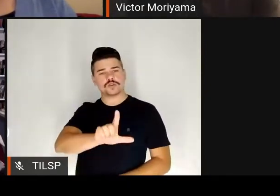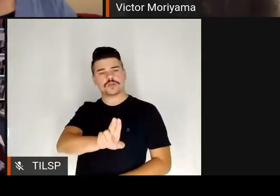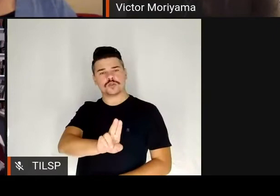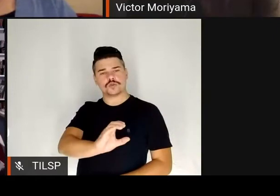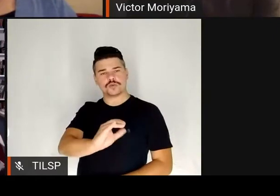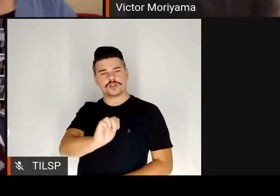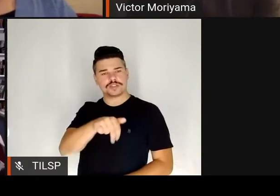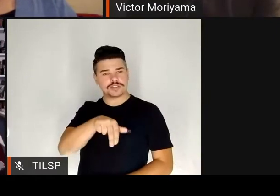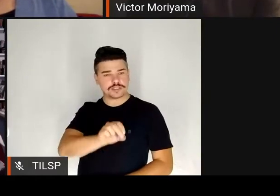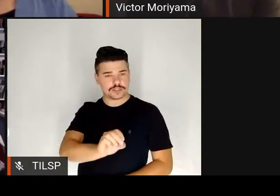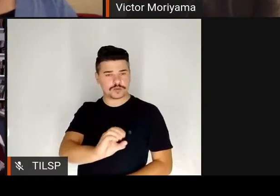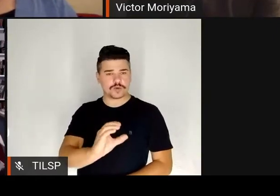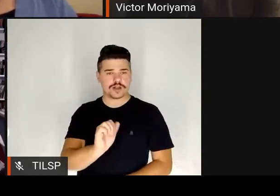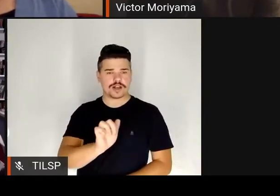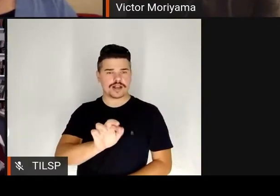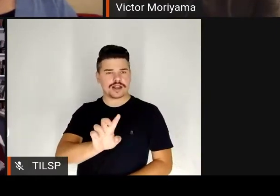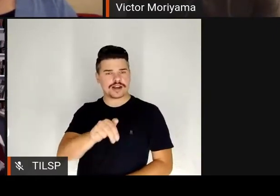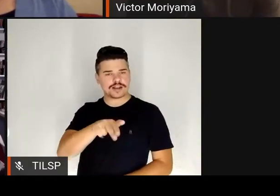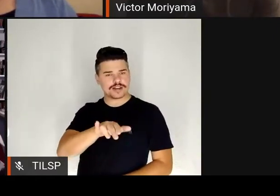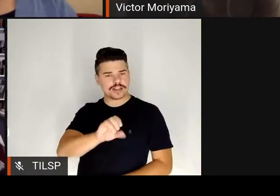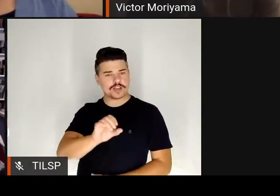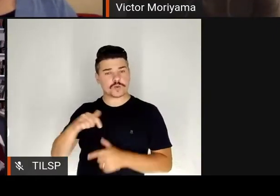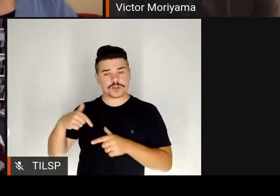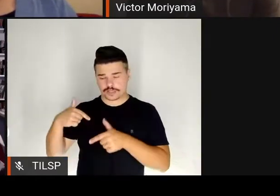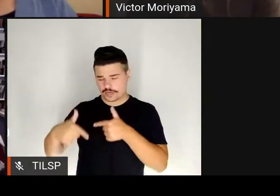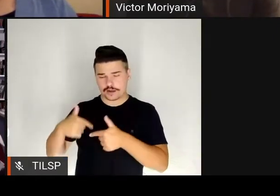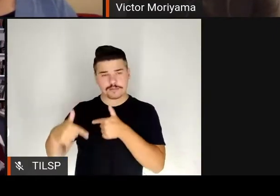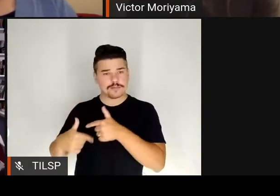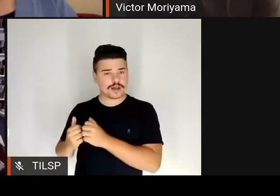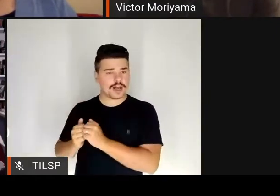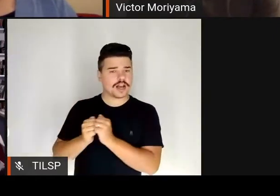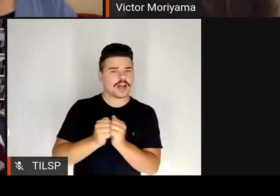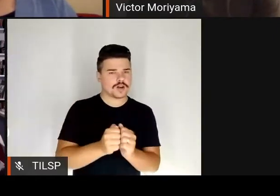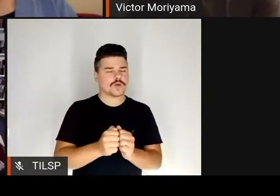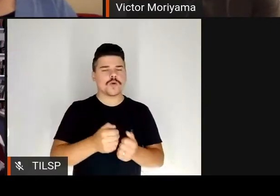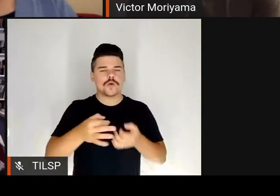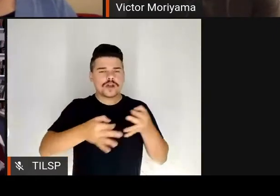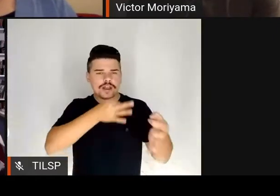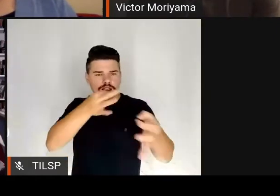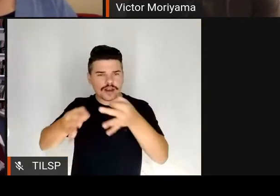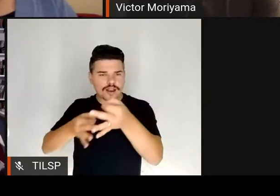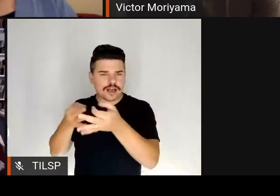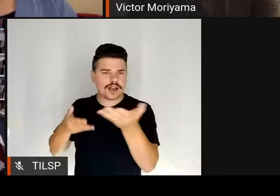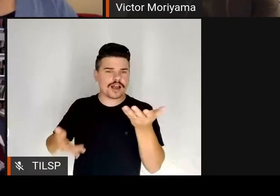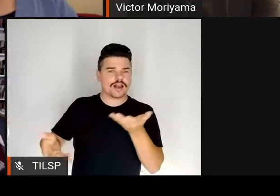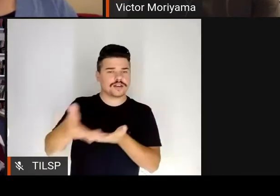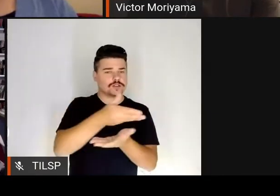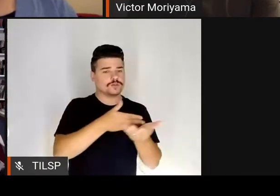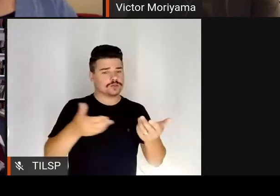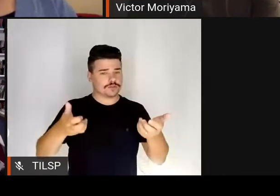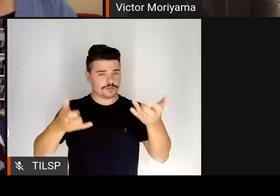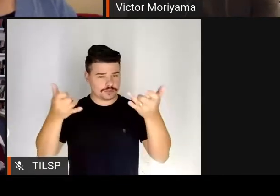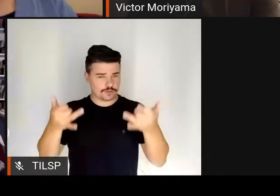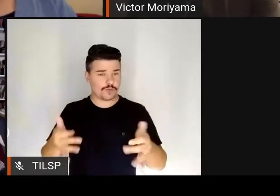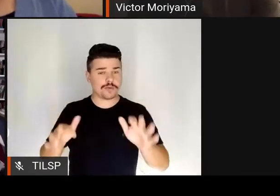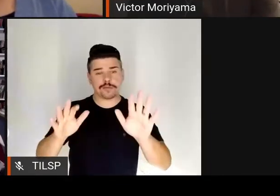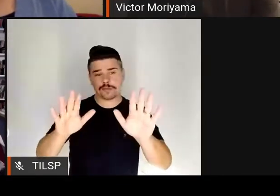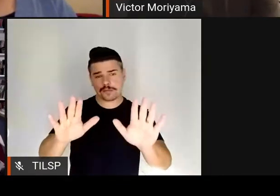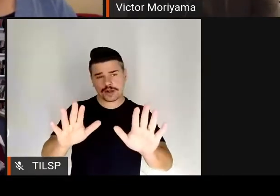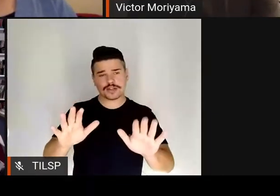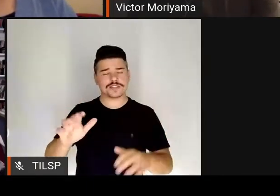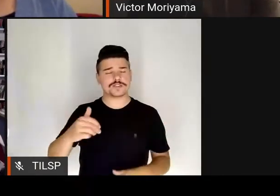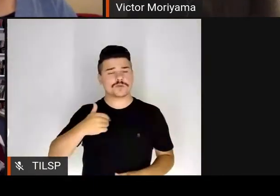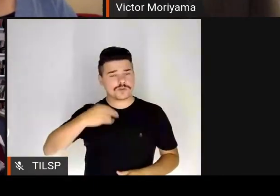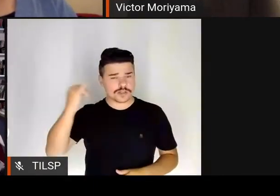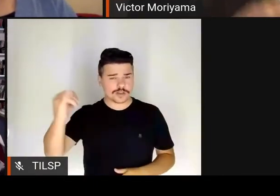companheiros, né, de trabalho naquele momento, como alguns dos relatos e questões que o Luiz Carlos Barreto colocou. Mas, enfim, eu acho que mais